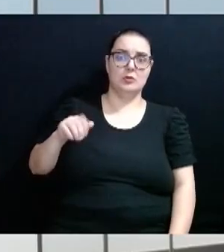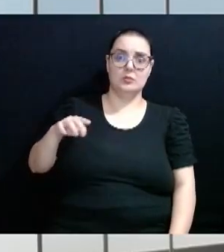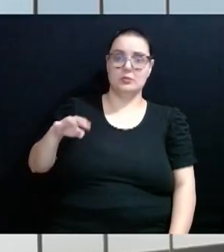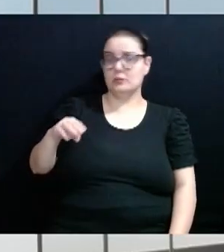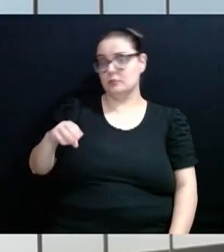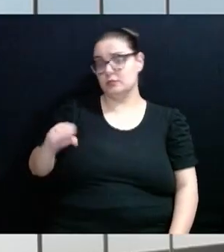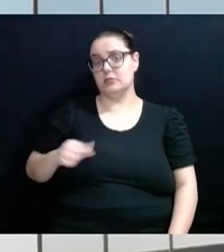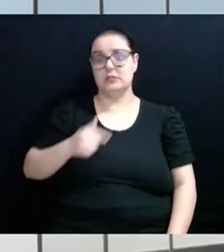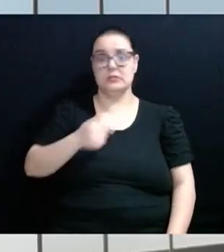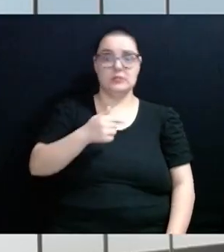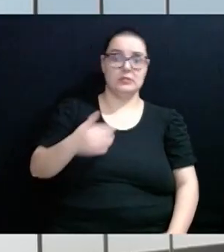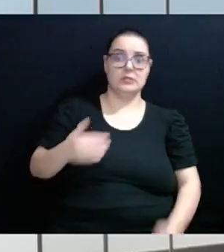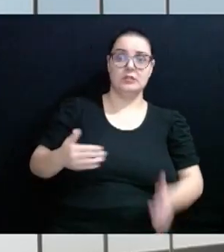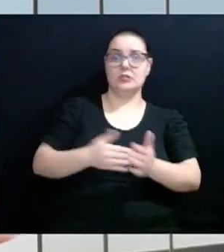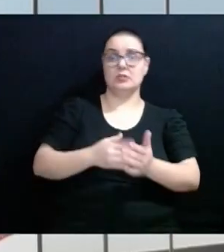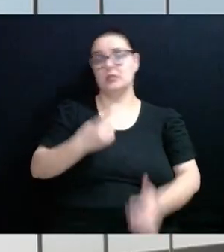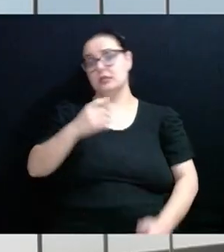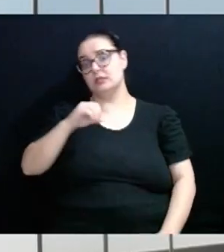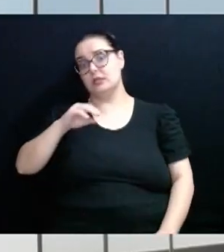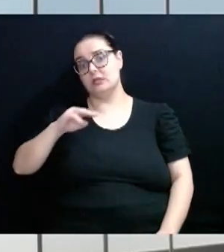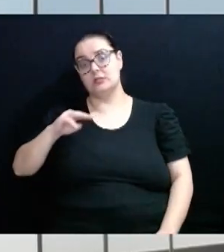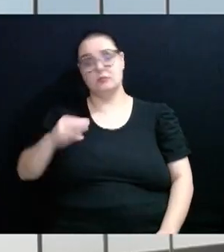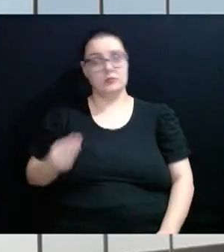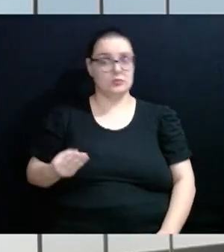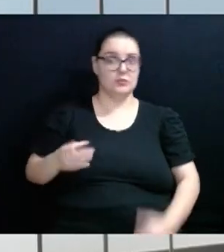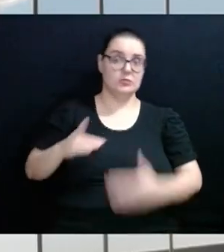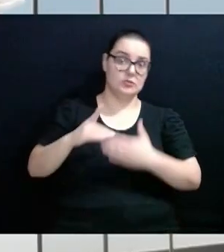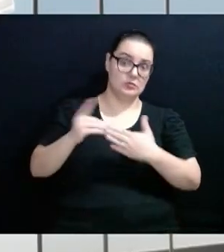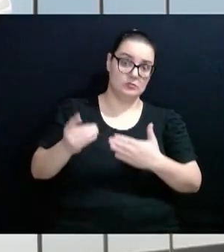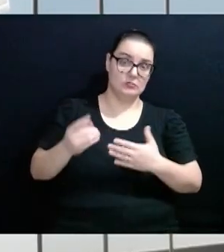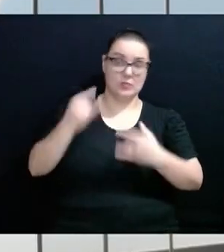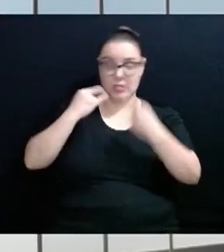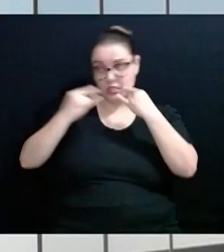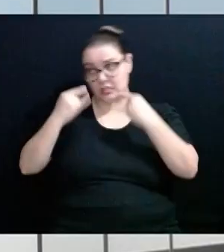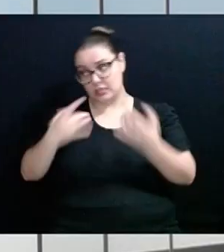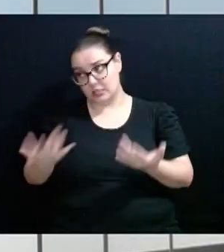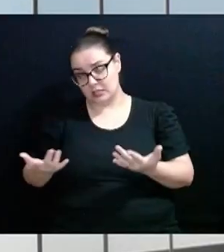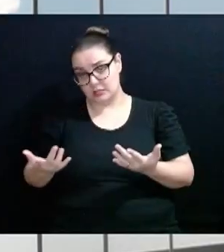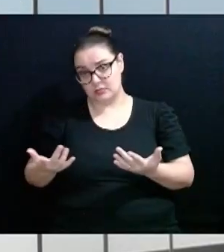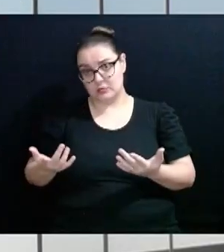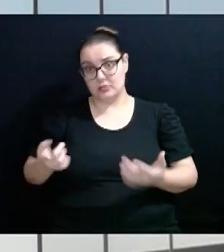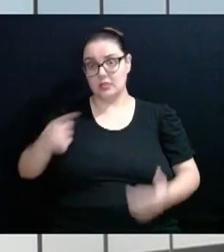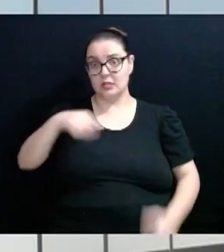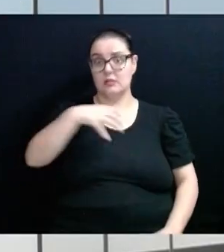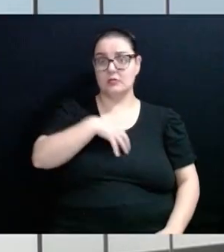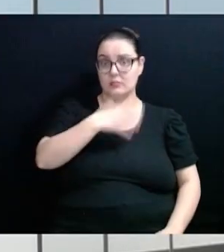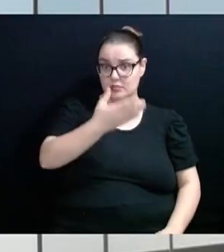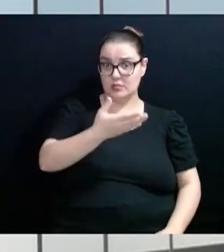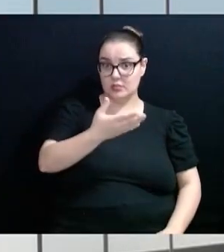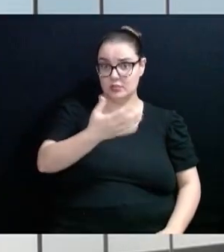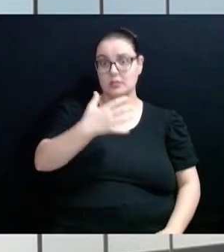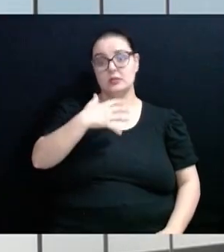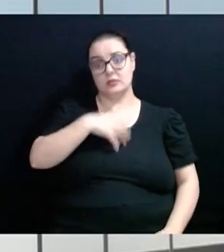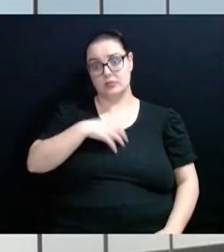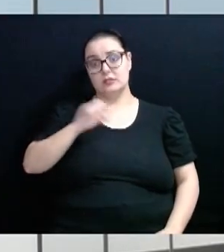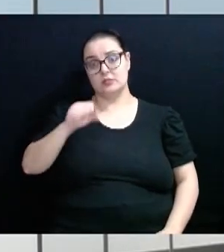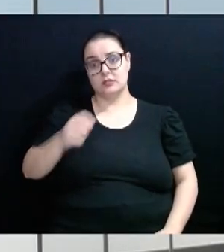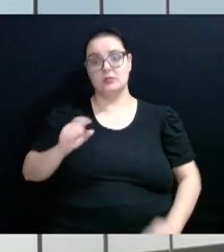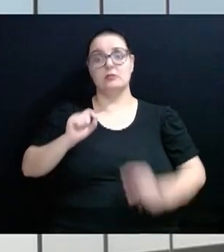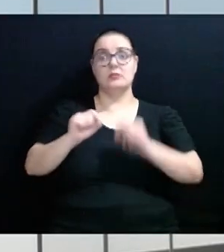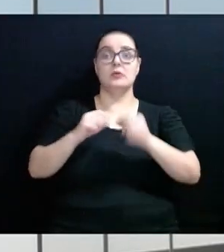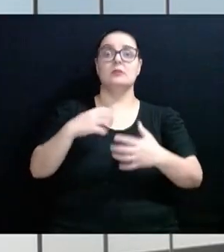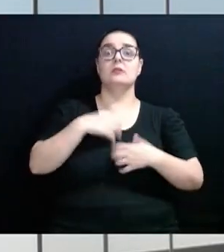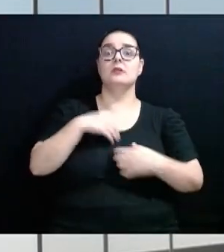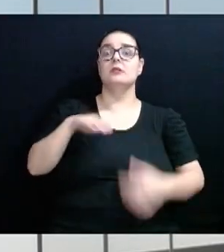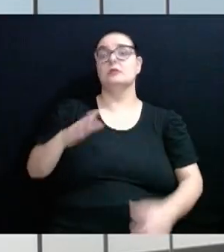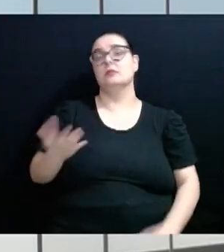ano de fertilizantes. Né? Interessa? Né? Eles vão sentir lá? Vão sentir. Mas quem é que vai sentir mais? Aqui. O